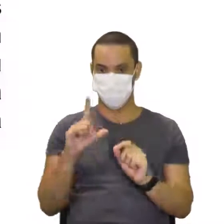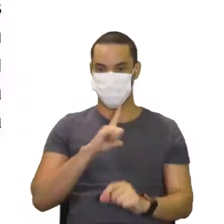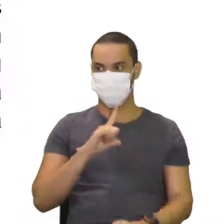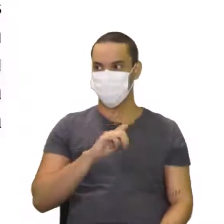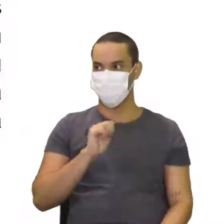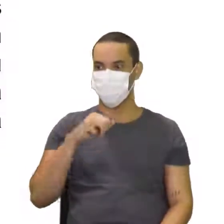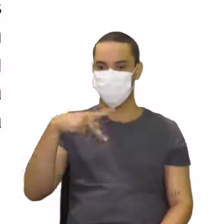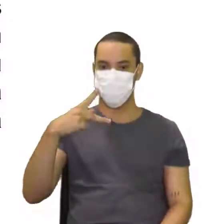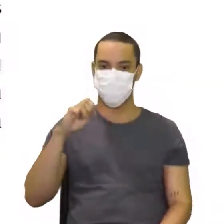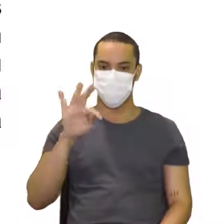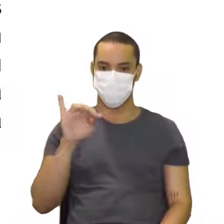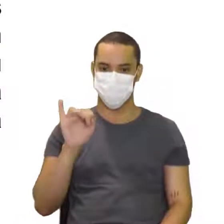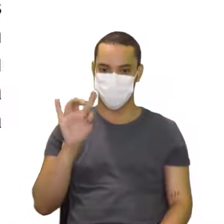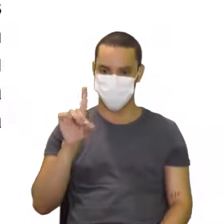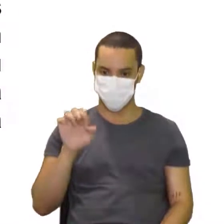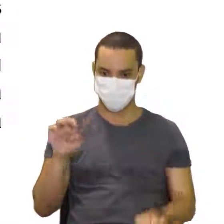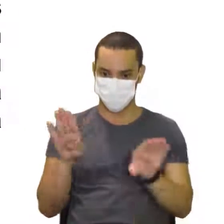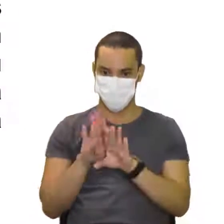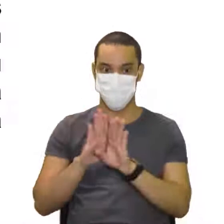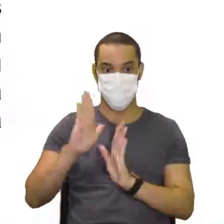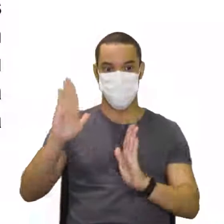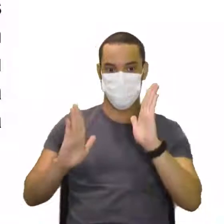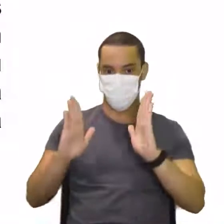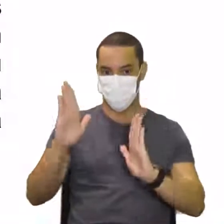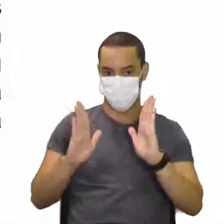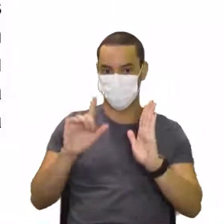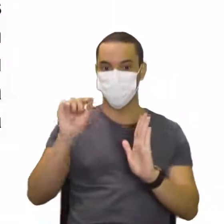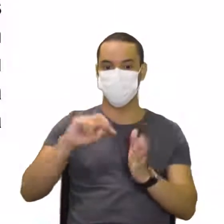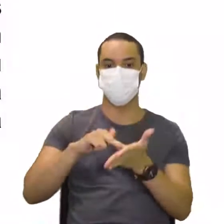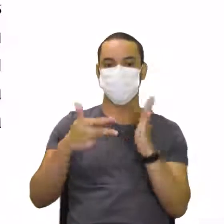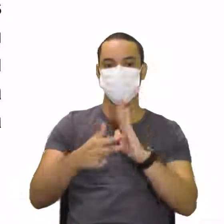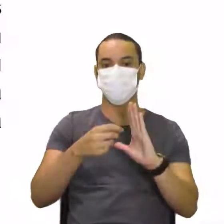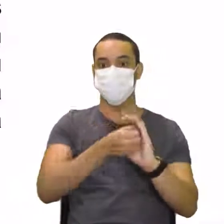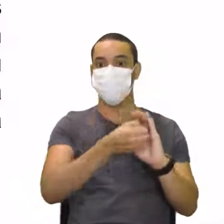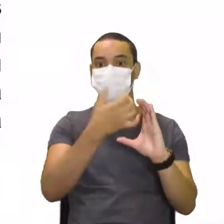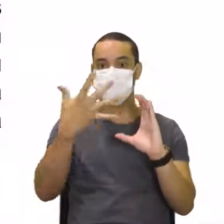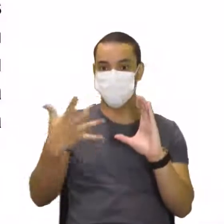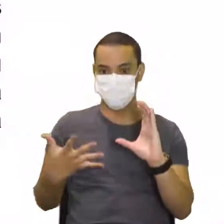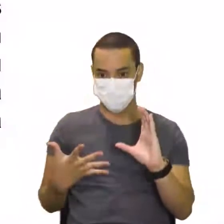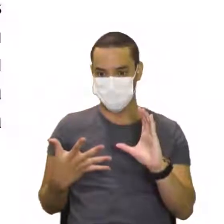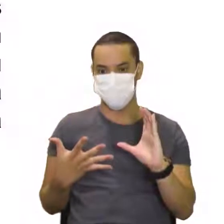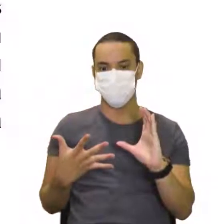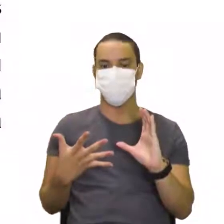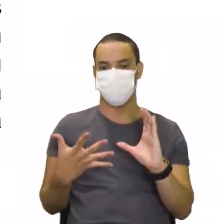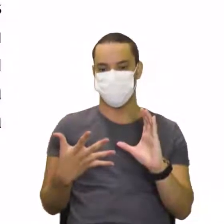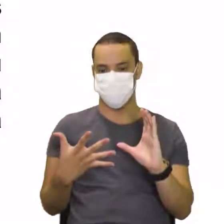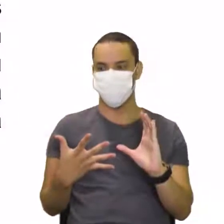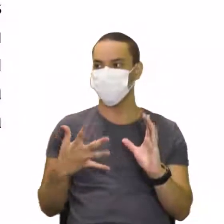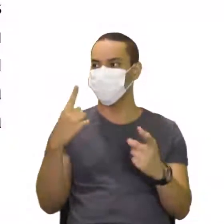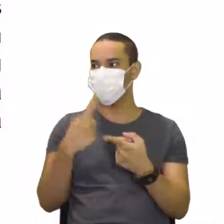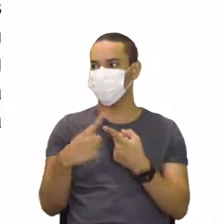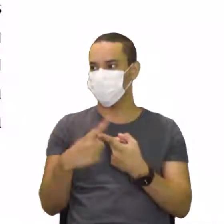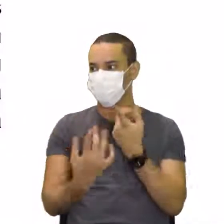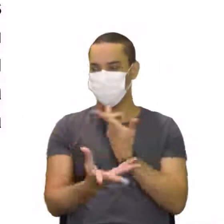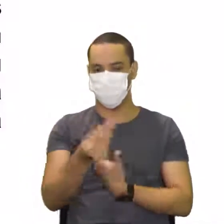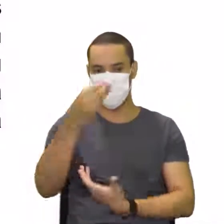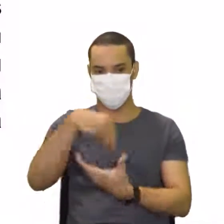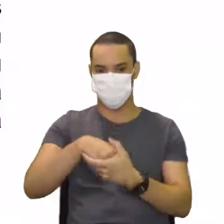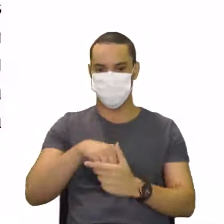amplitude e também, pessoal, a questão da fase são aí características das ondas, tá? Isso aqui a gente estuda lá na parte